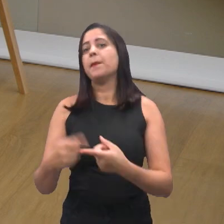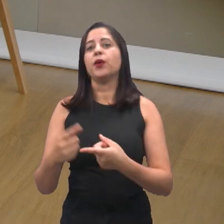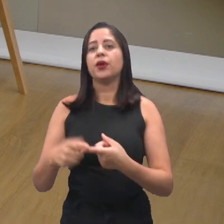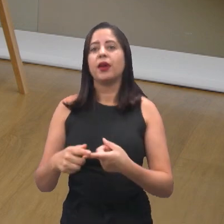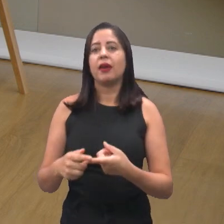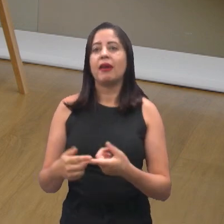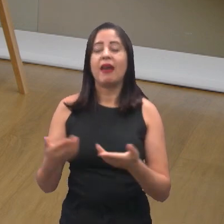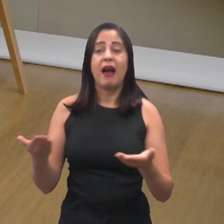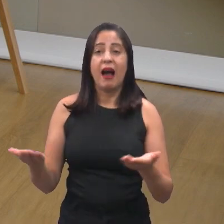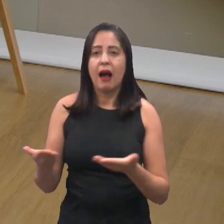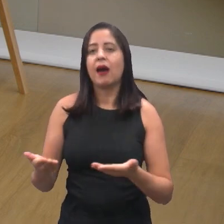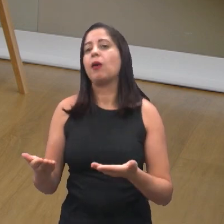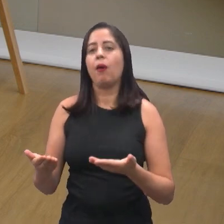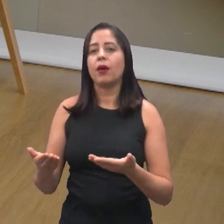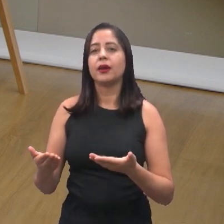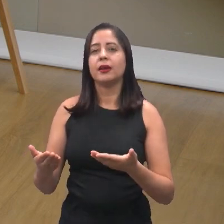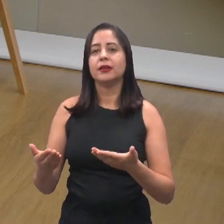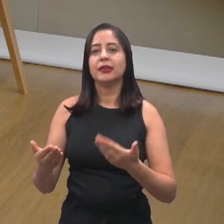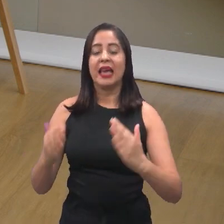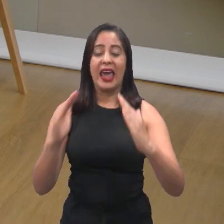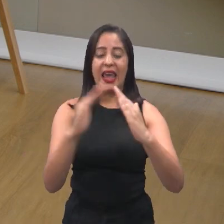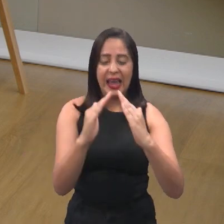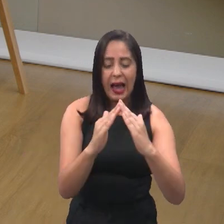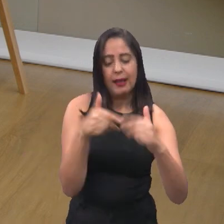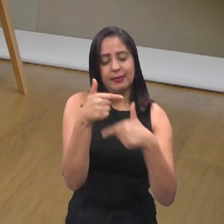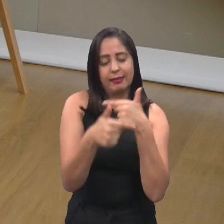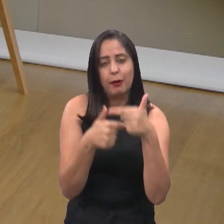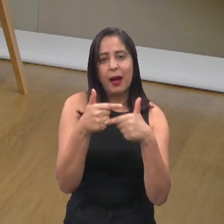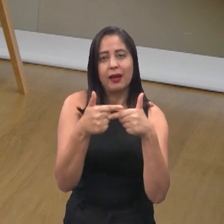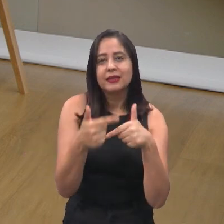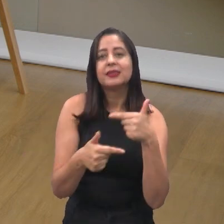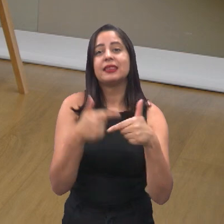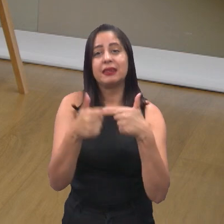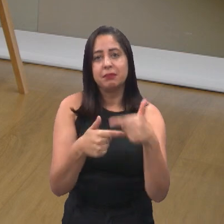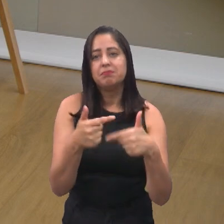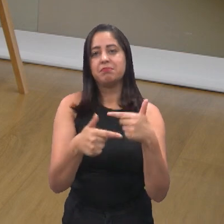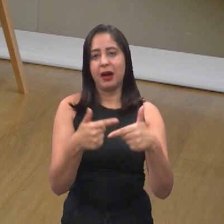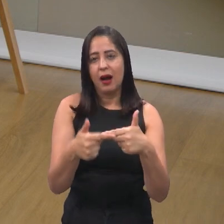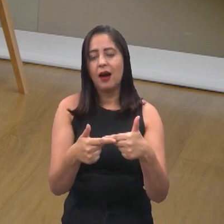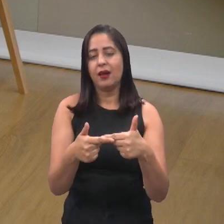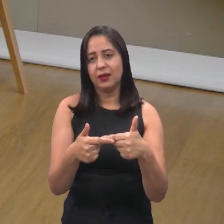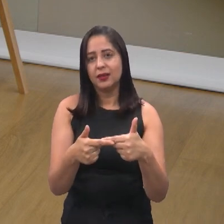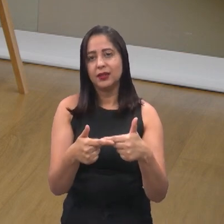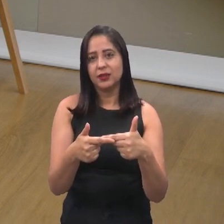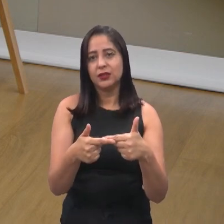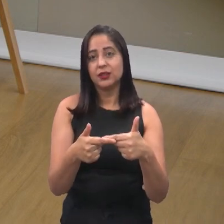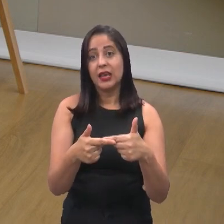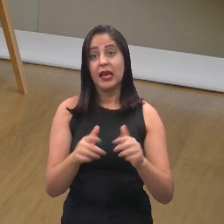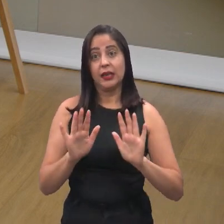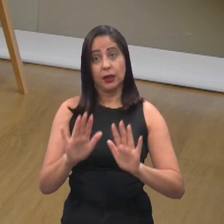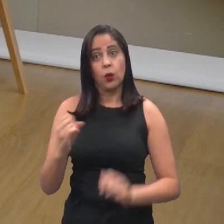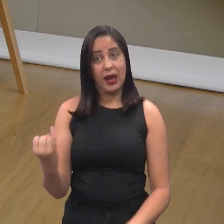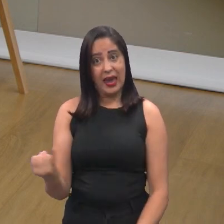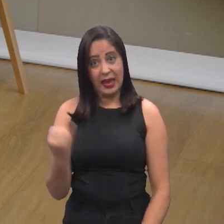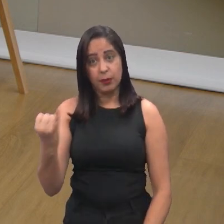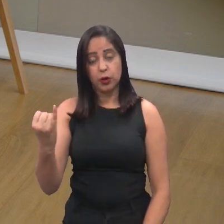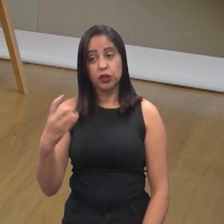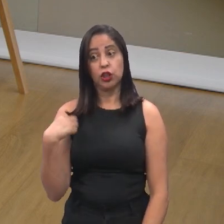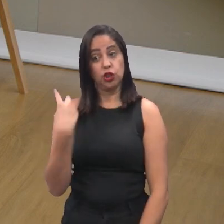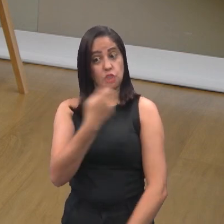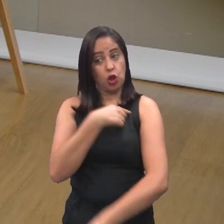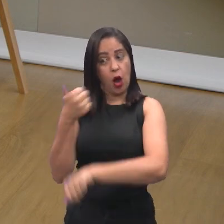casa, a nossa vida íntima, né, pessoal? Isso tem acontecido mesmo e é importante que nós, trabalhadores,